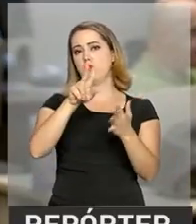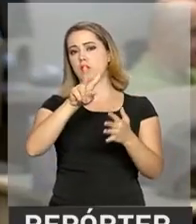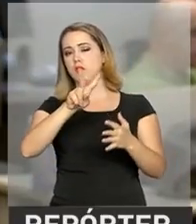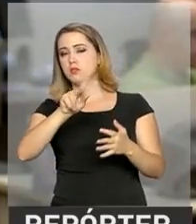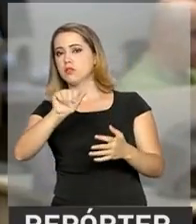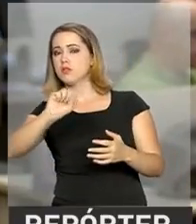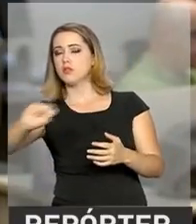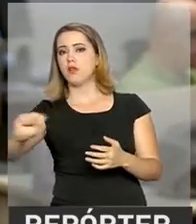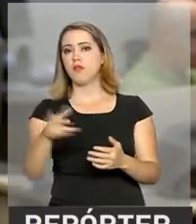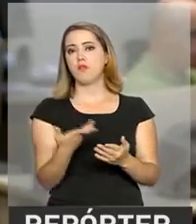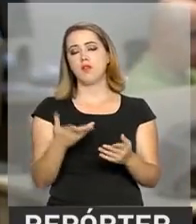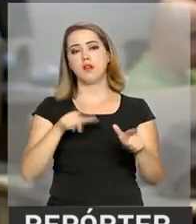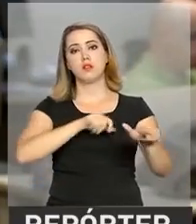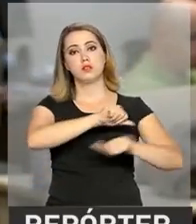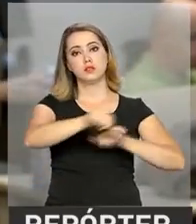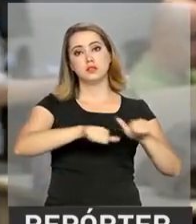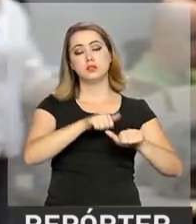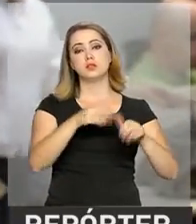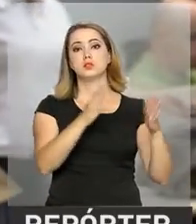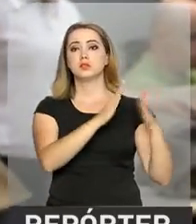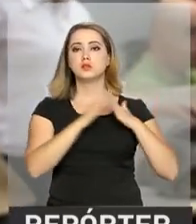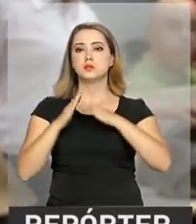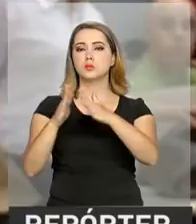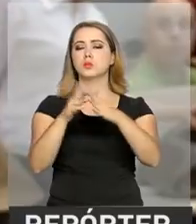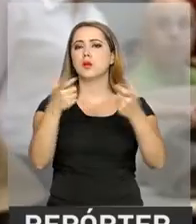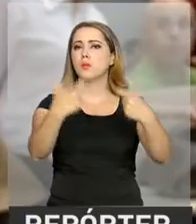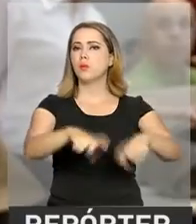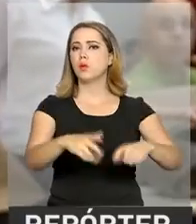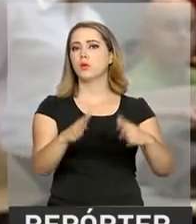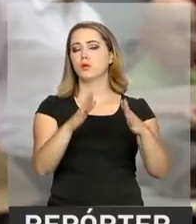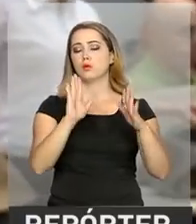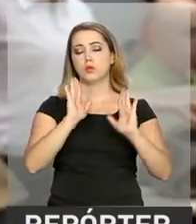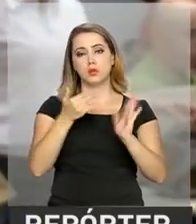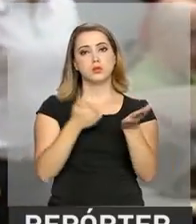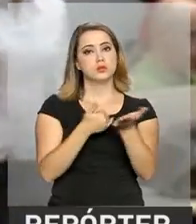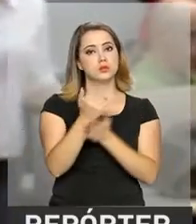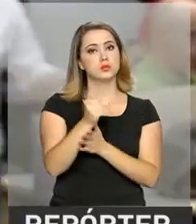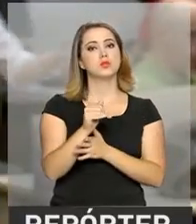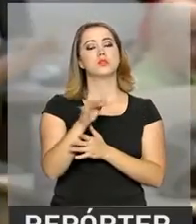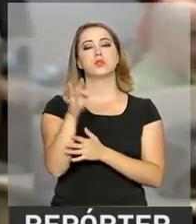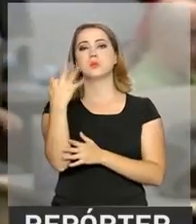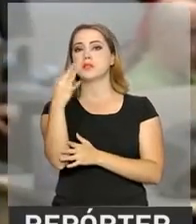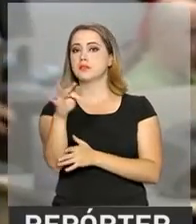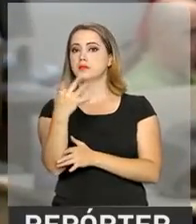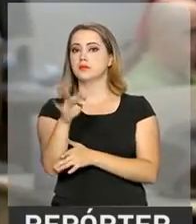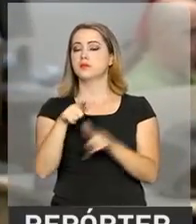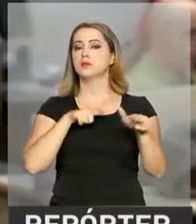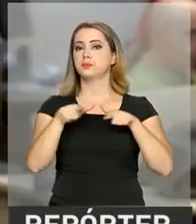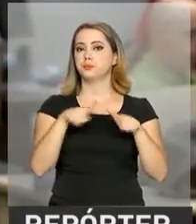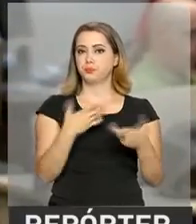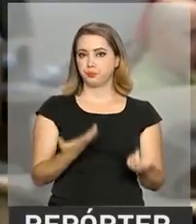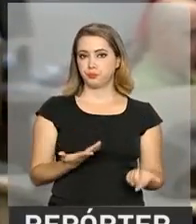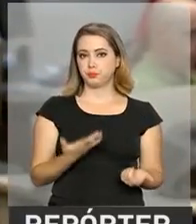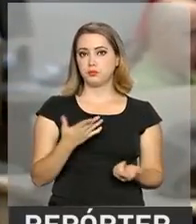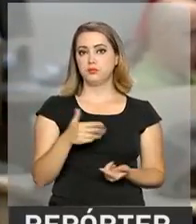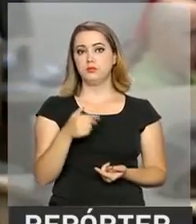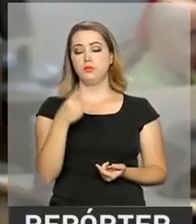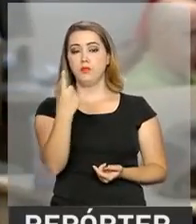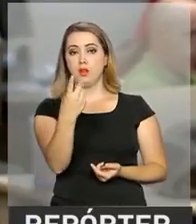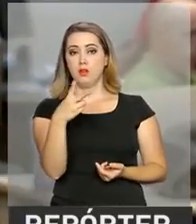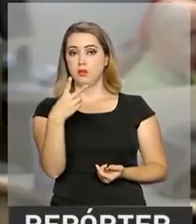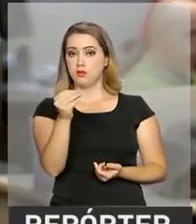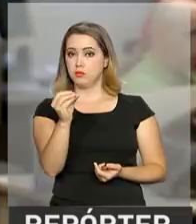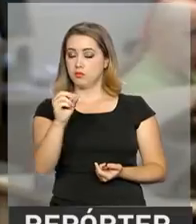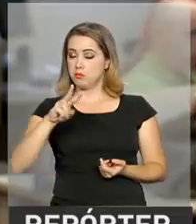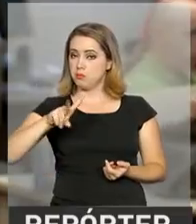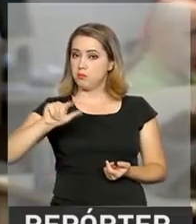os municípios onde iniciam as atividades nas unidades básicas de saúde já a partir de fevereiro. Das 1.200 vagas oferecidas